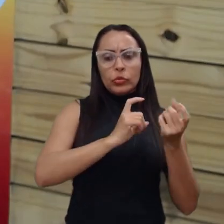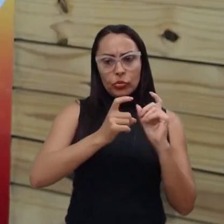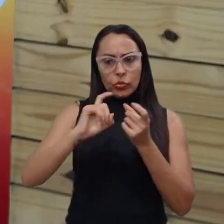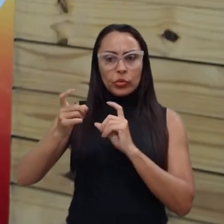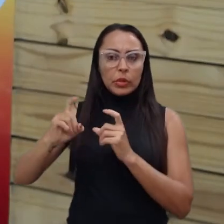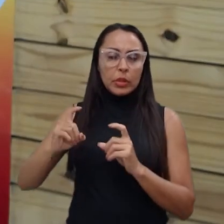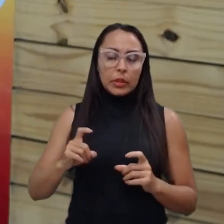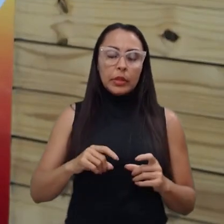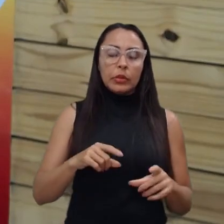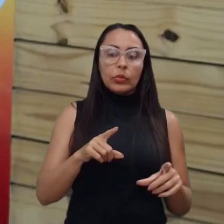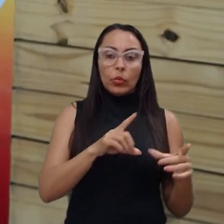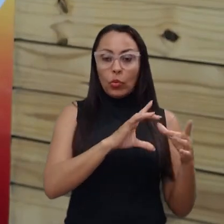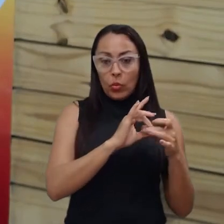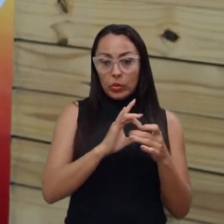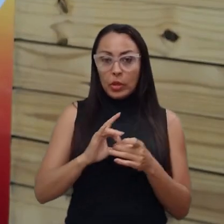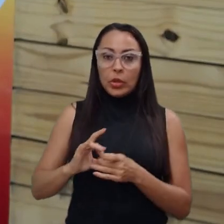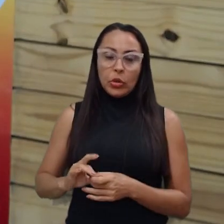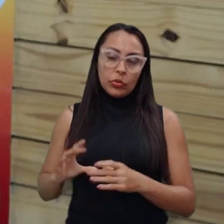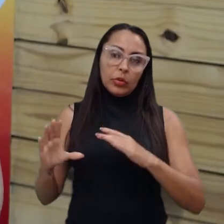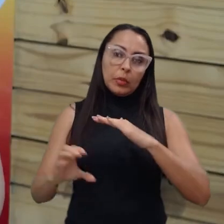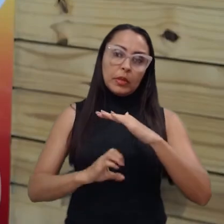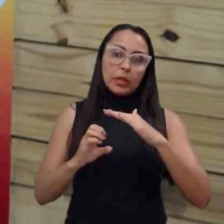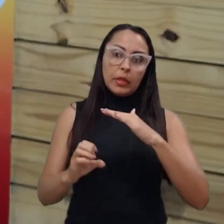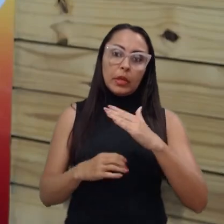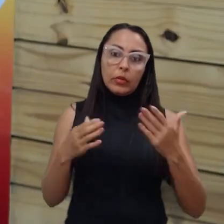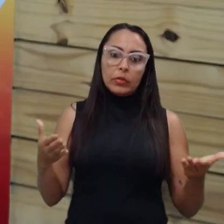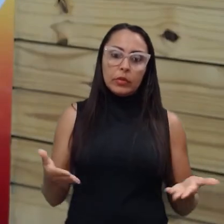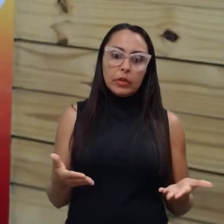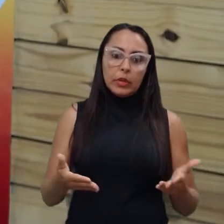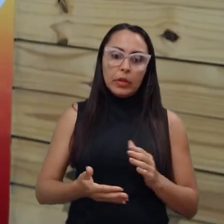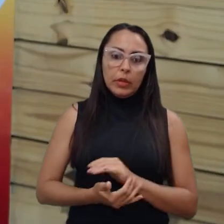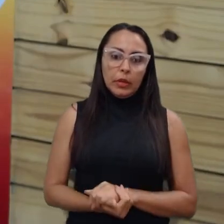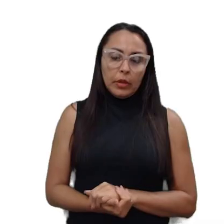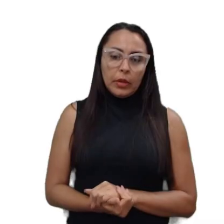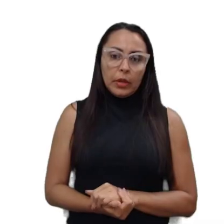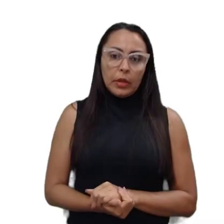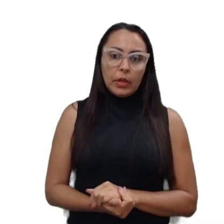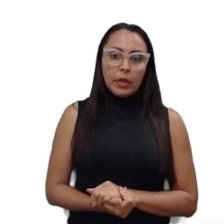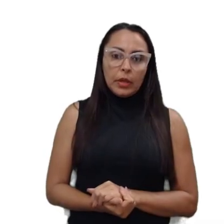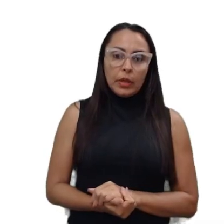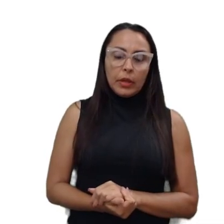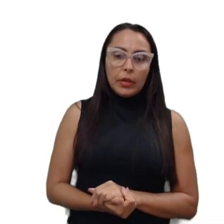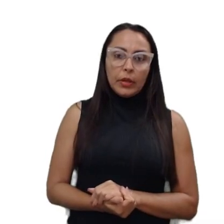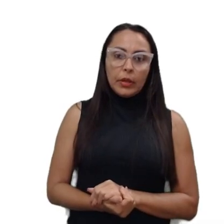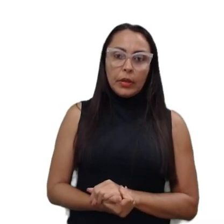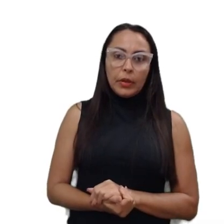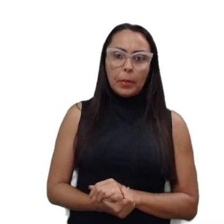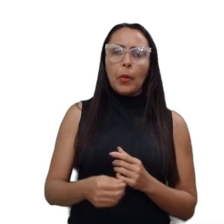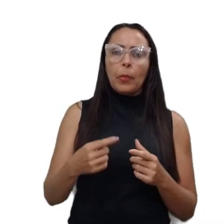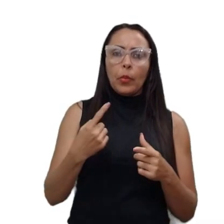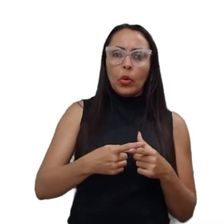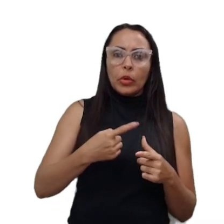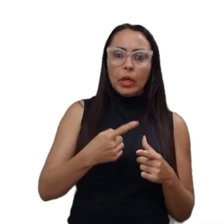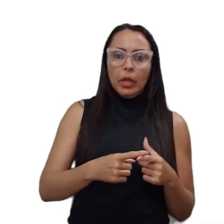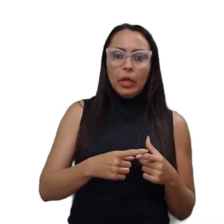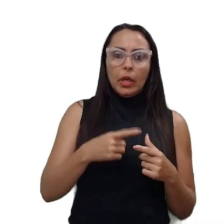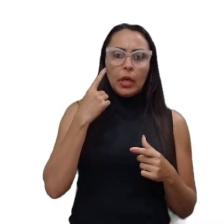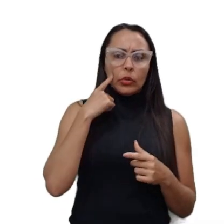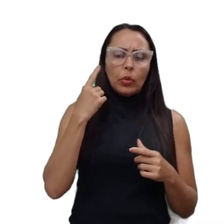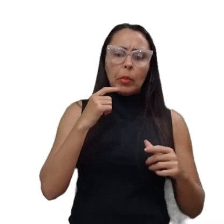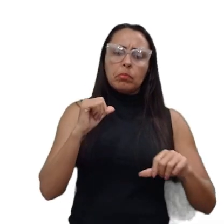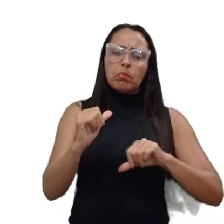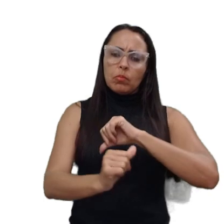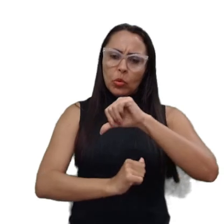discutidas no contexto empresarial atualmente é a gestão de resíduos sólidos. Por quê? Porque a norma